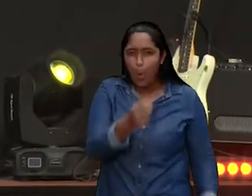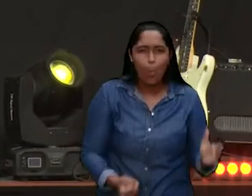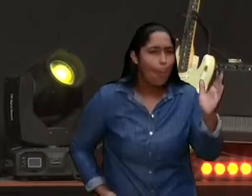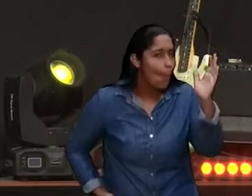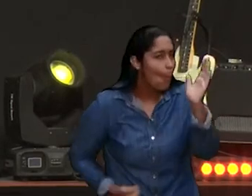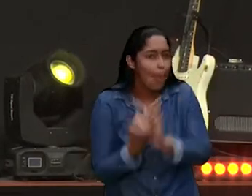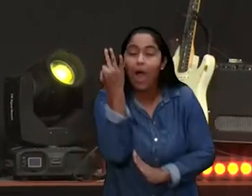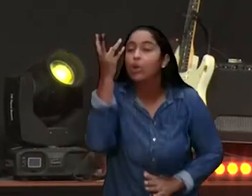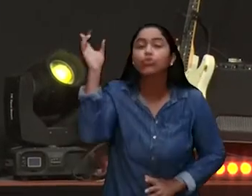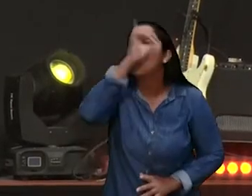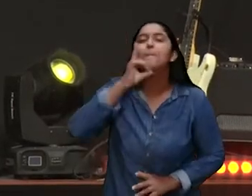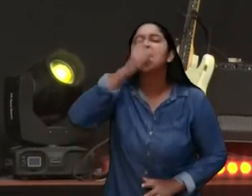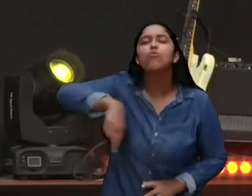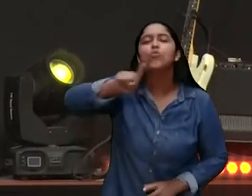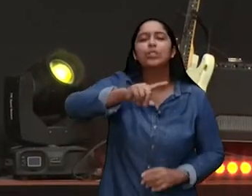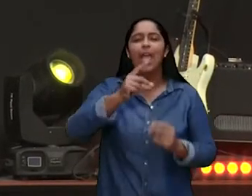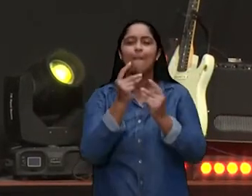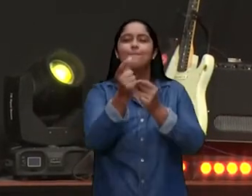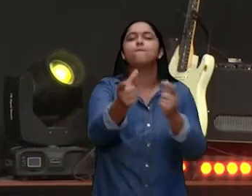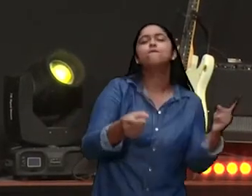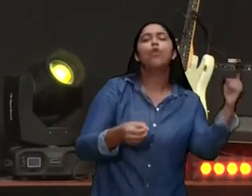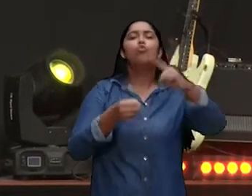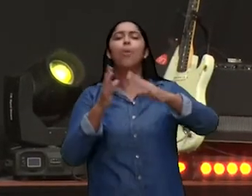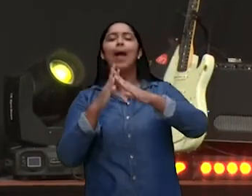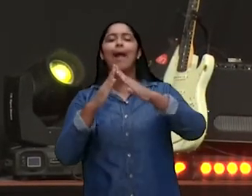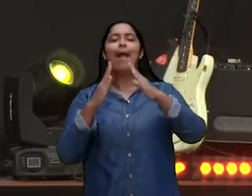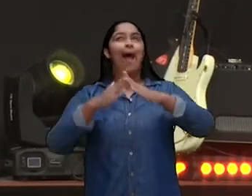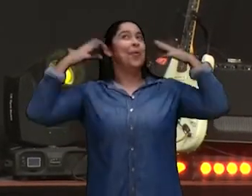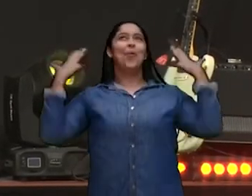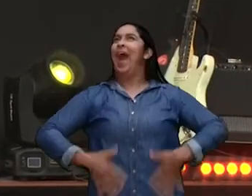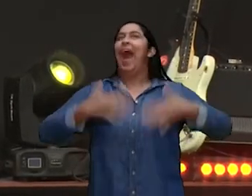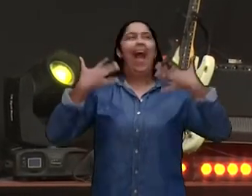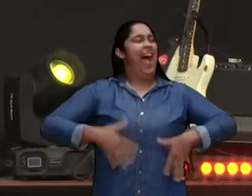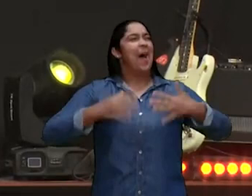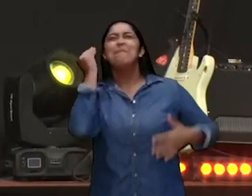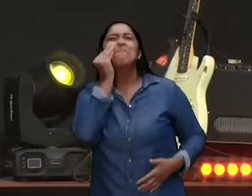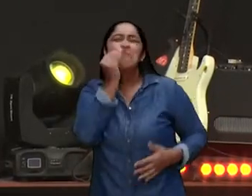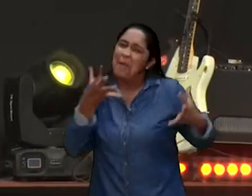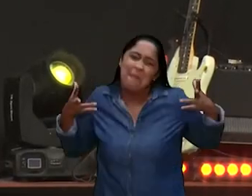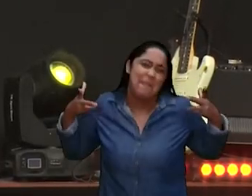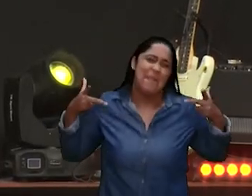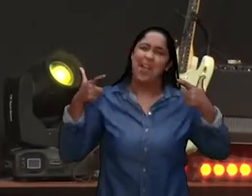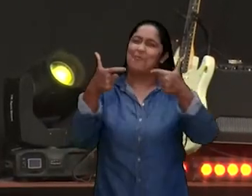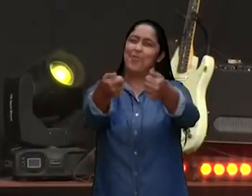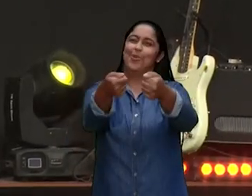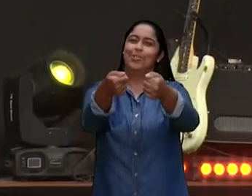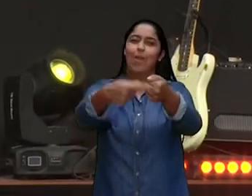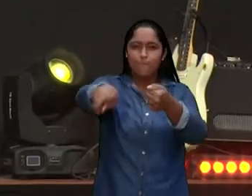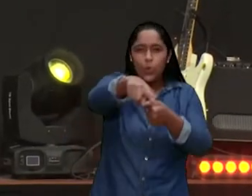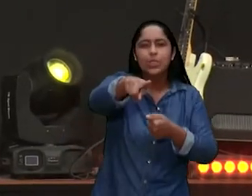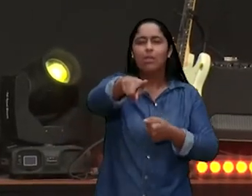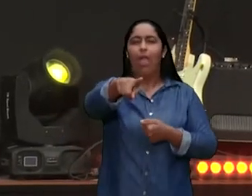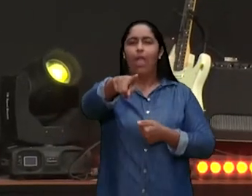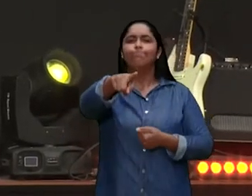palavra Nossa que louvor Nossa que movimenta E aí o ingresso você pegar